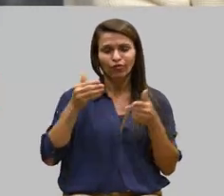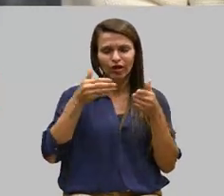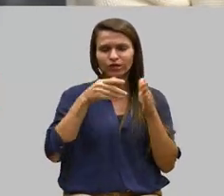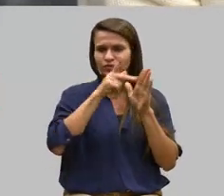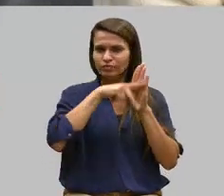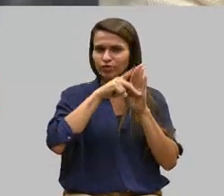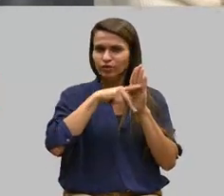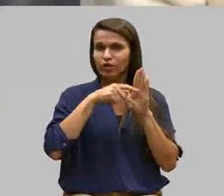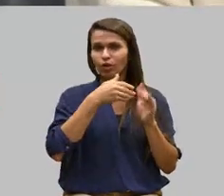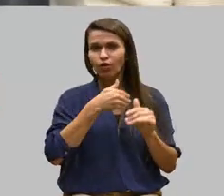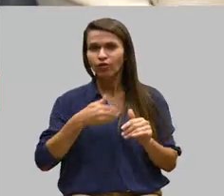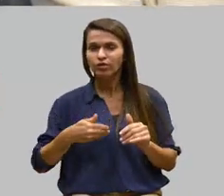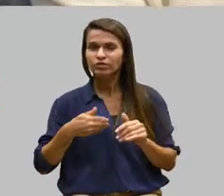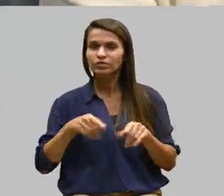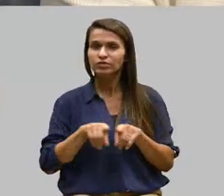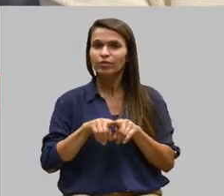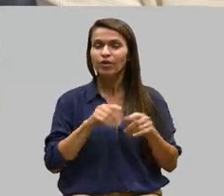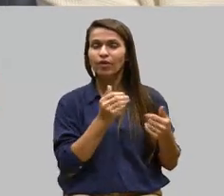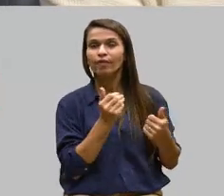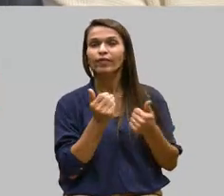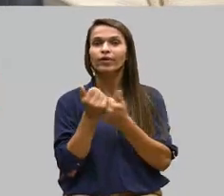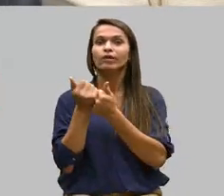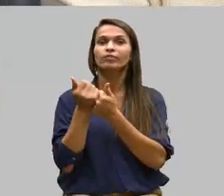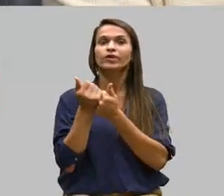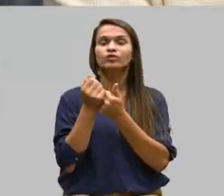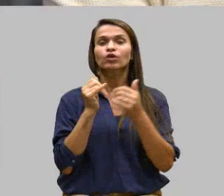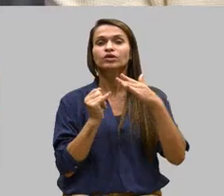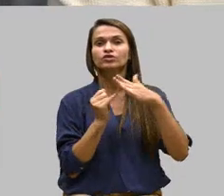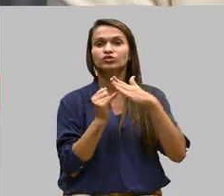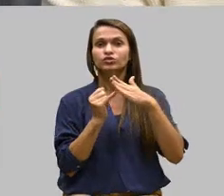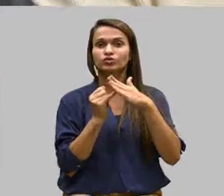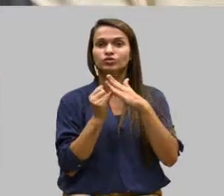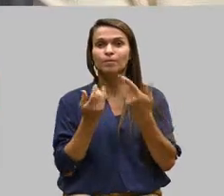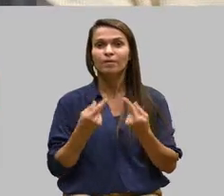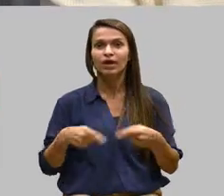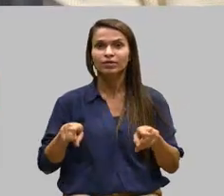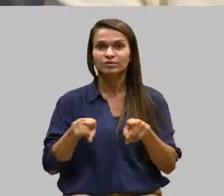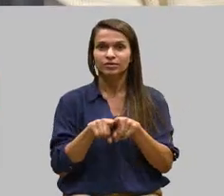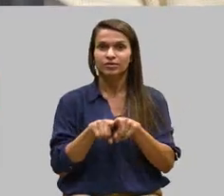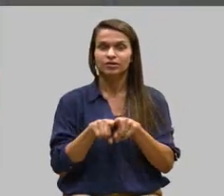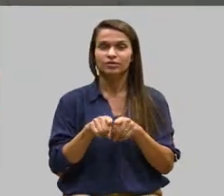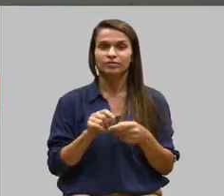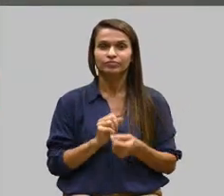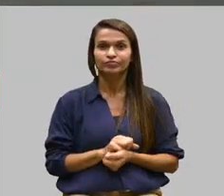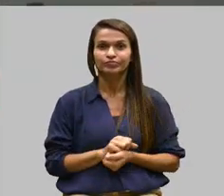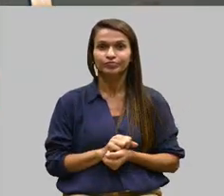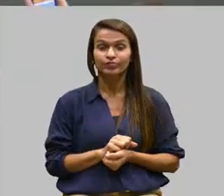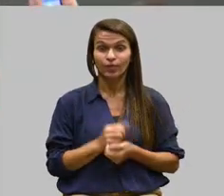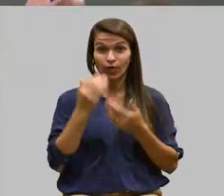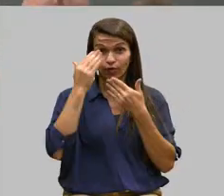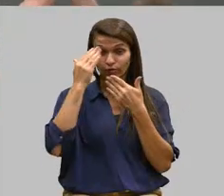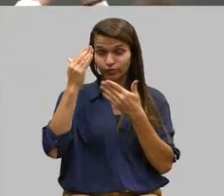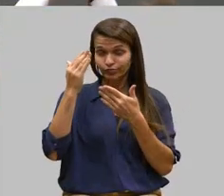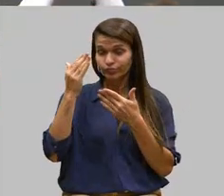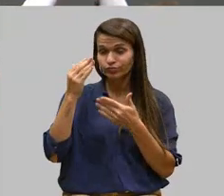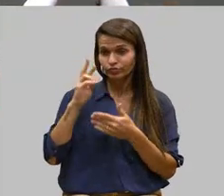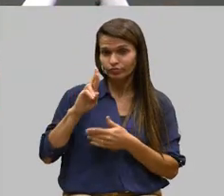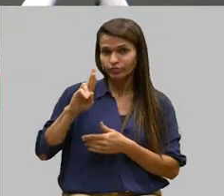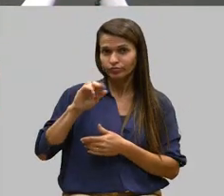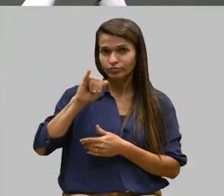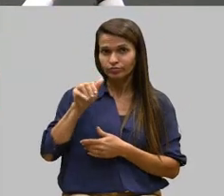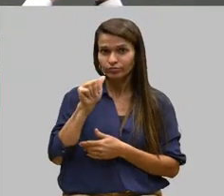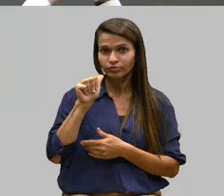tanto pelo governo ou em apoiamento com as com as instituições parceiras agradeço Dr Jarbas e